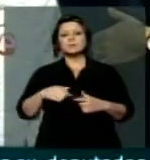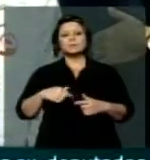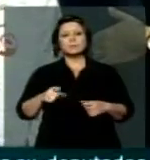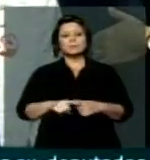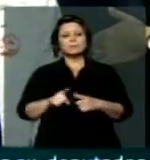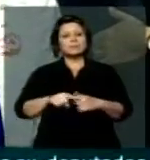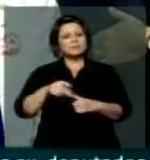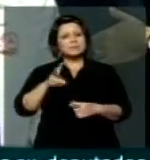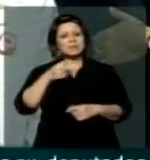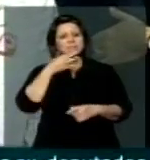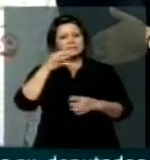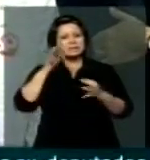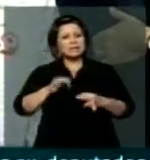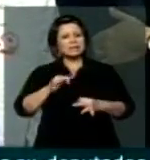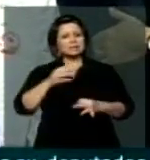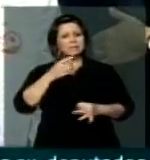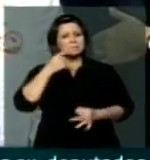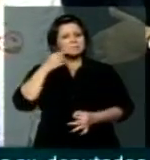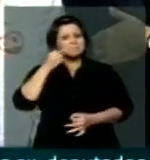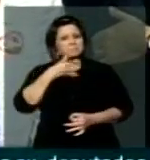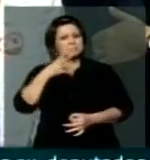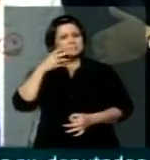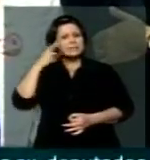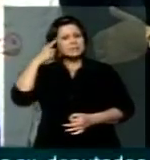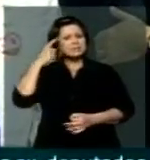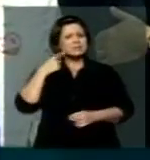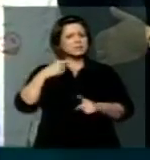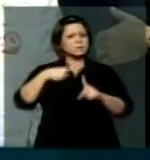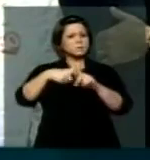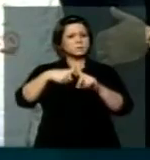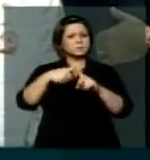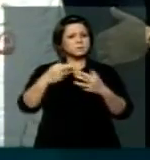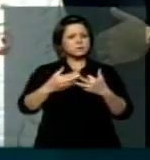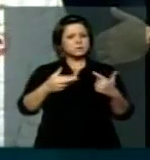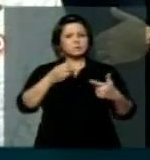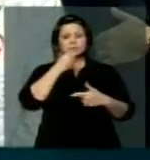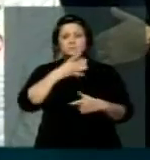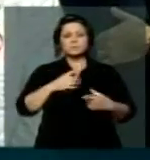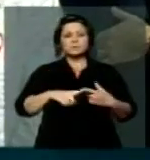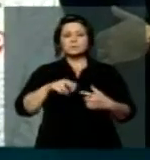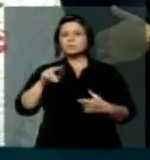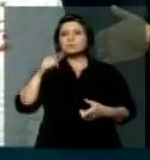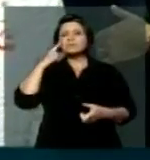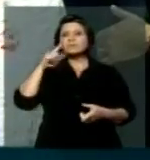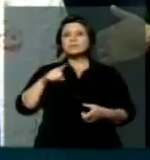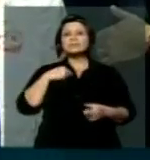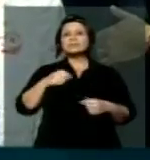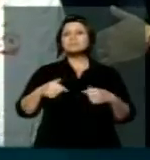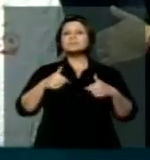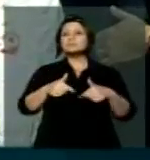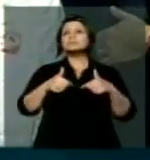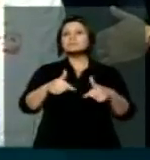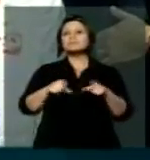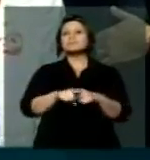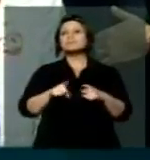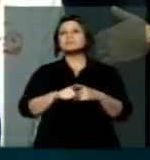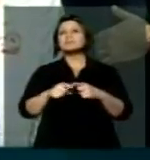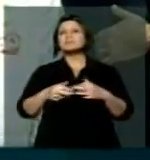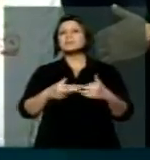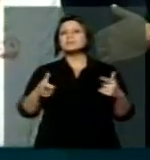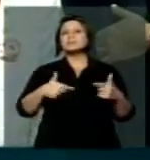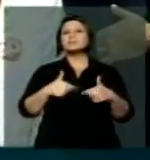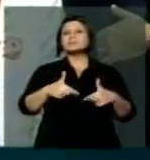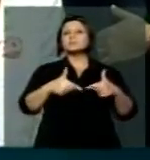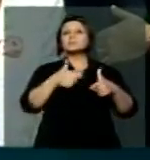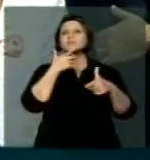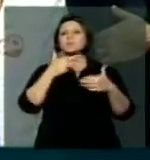motivados pela boa-fé. Nunca. Nunca vi esses companheiros se movimentarem senão atrás